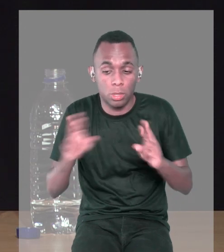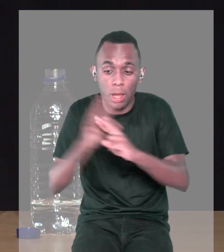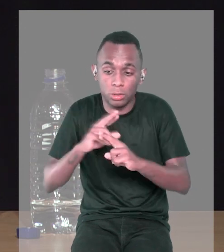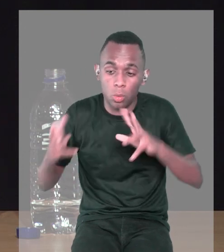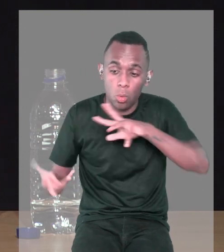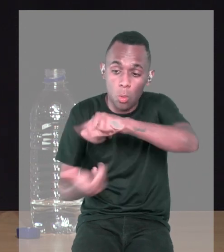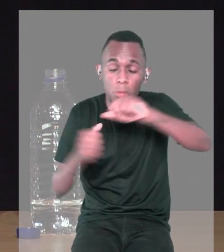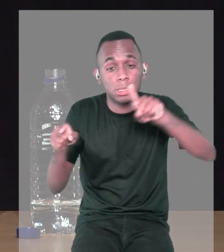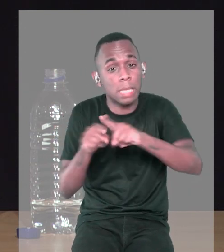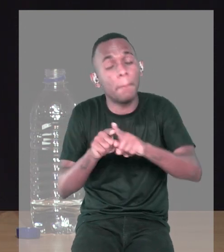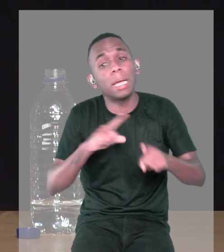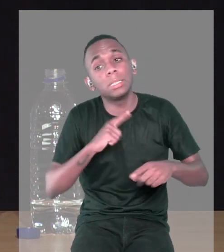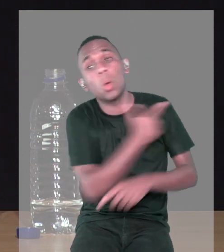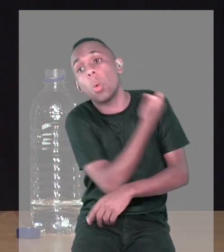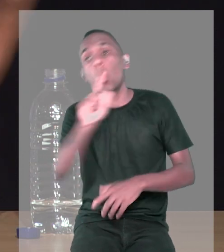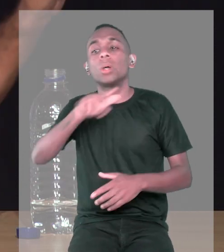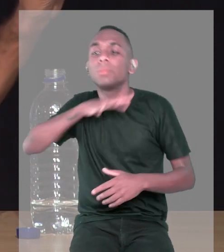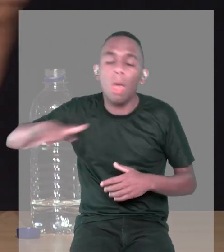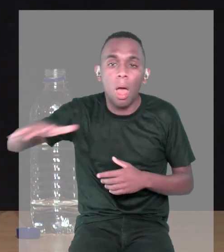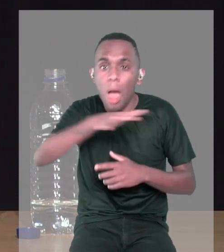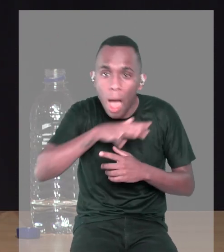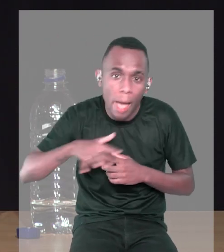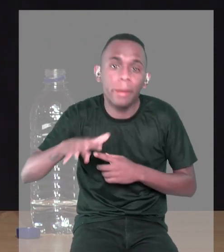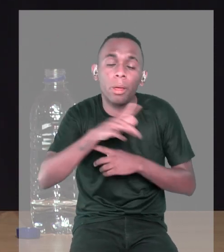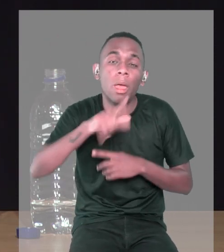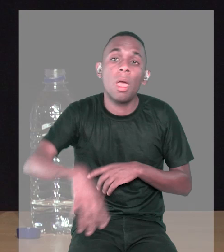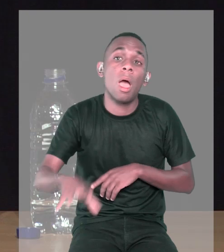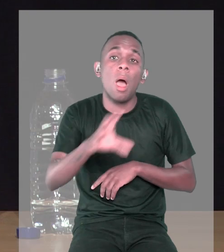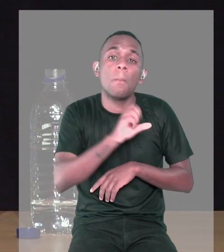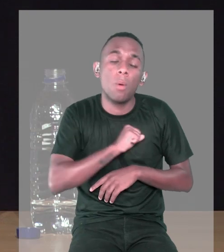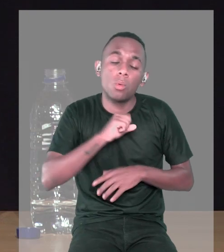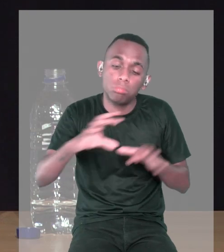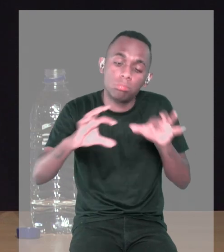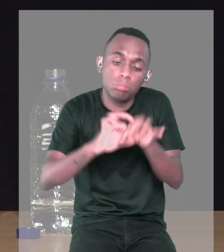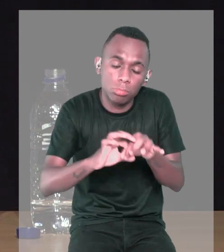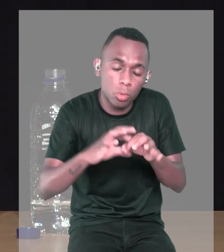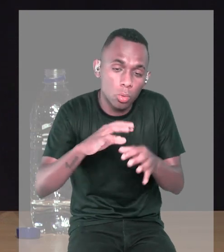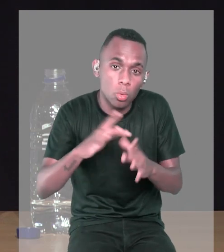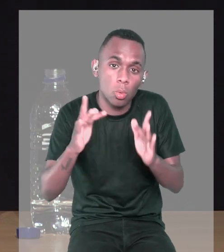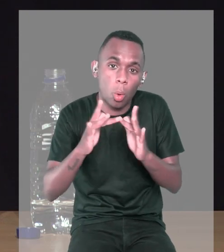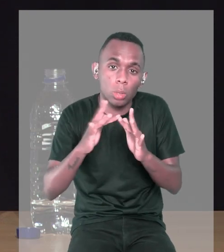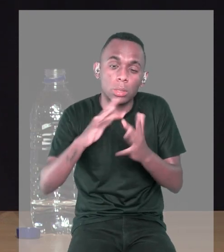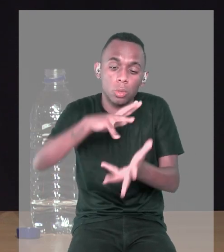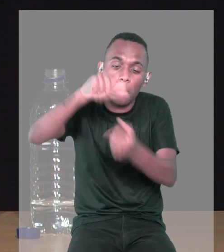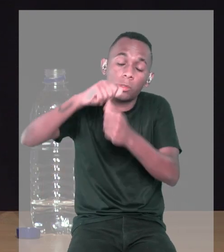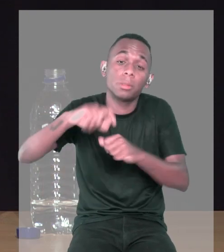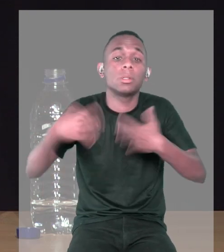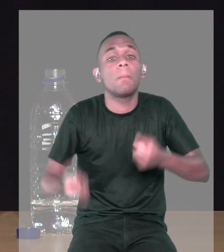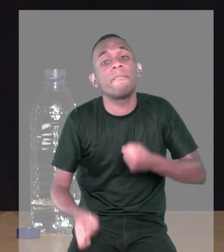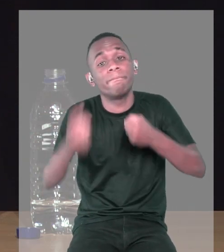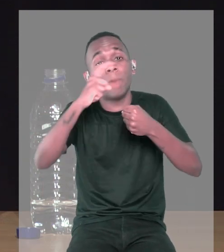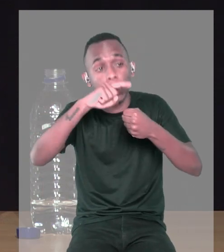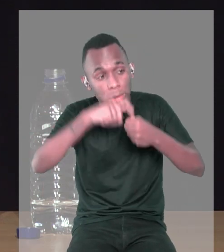mundo. Mas esse amor ao mundo, para recuperar o ponto anterior, É o amor a um mundo em que a